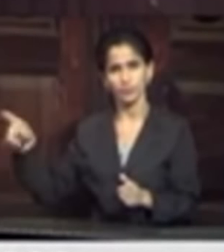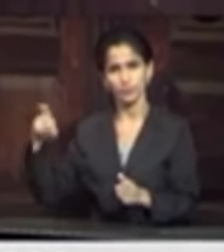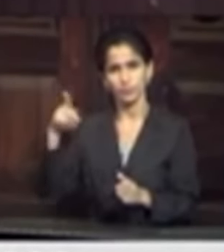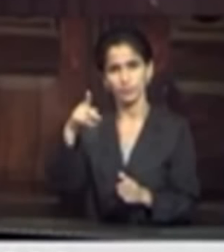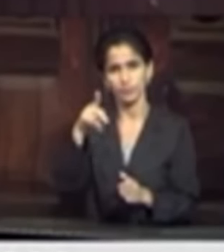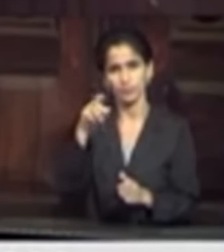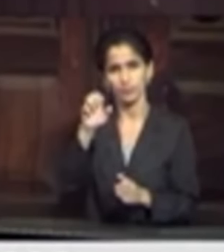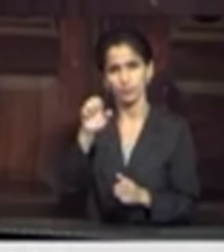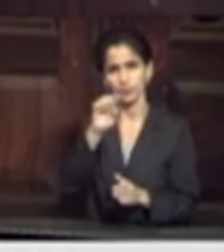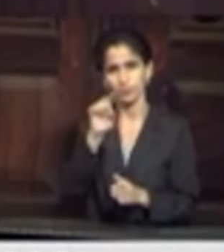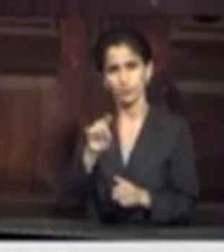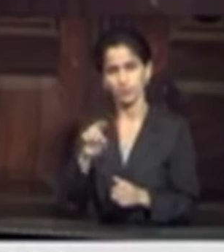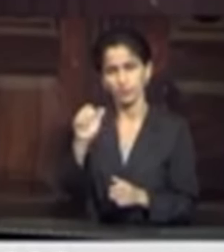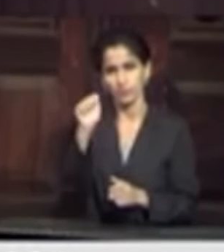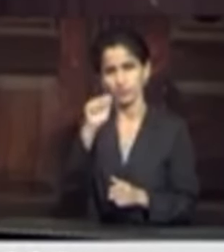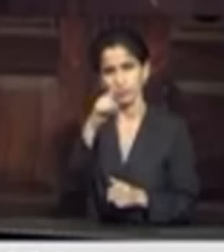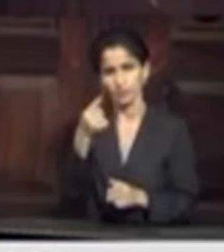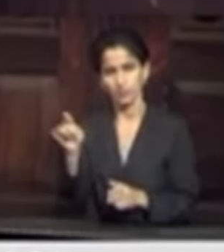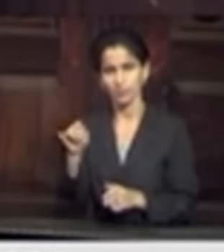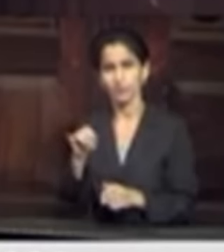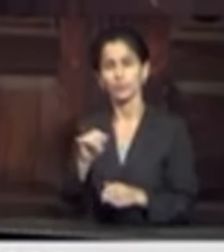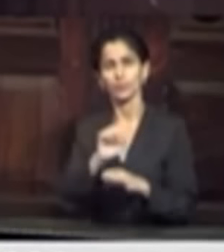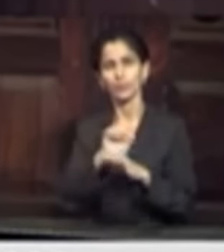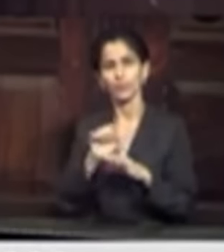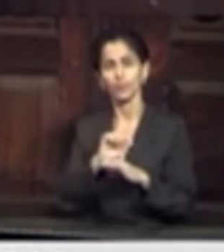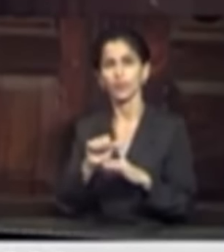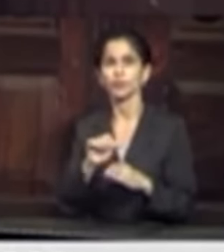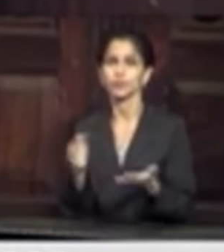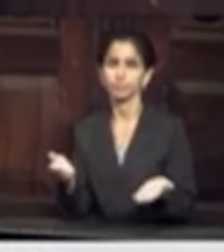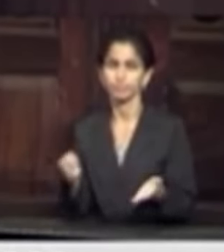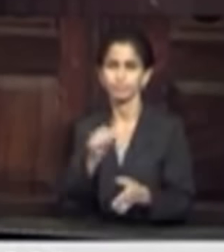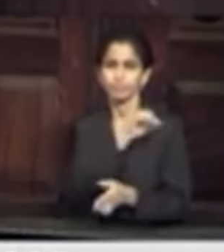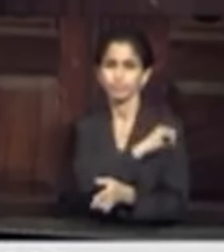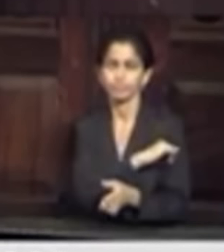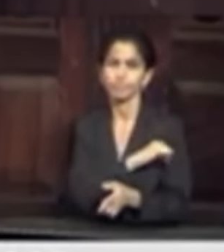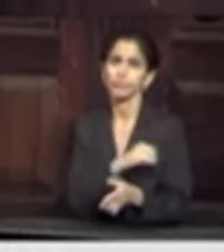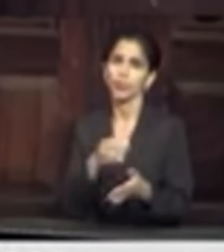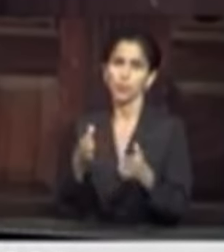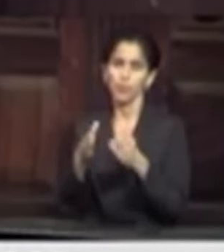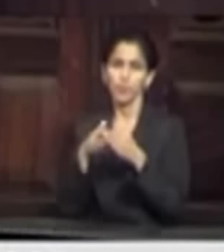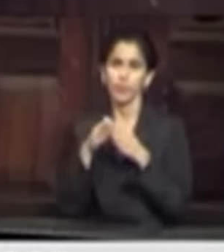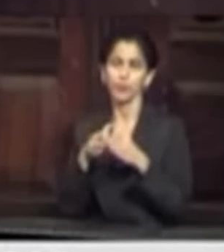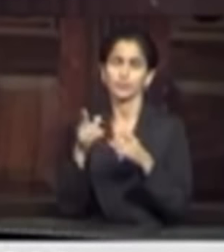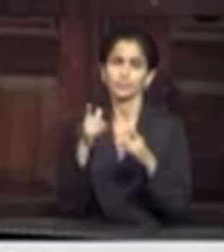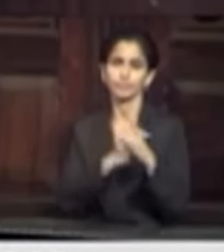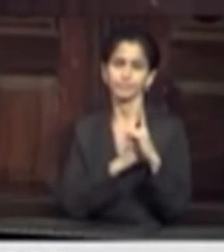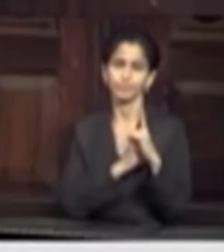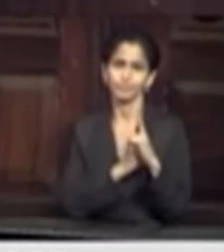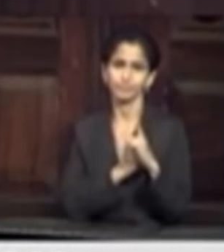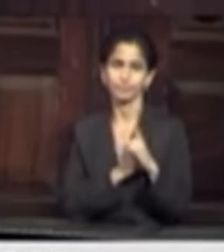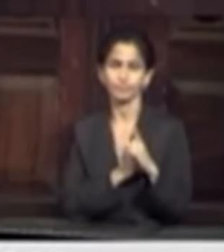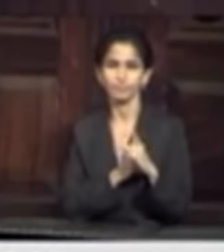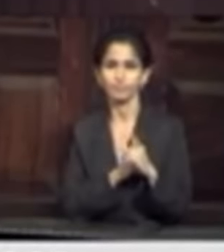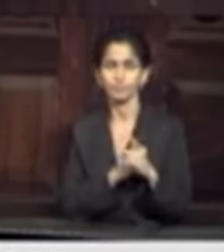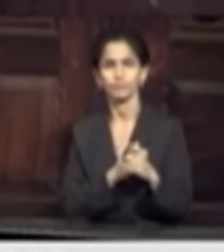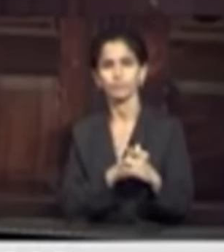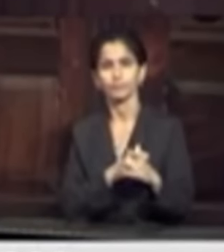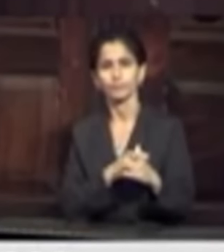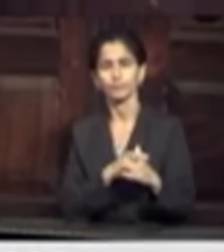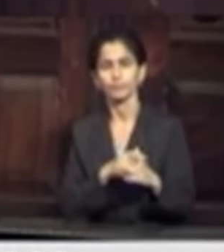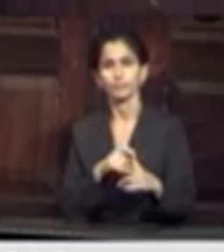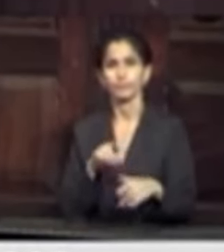governador do Estado, para que possa contrair empréstimo. Aliás, é preciso dizer que o doutor